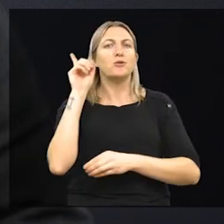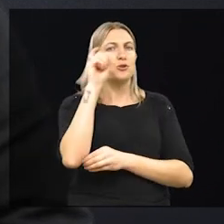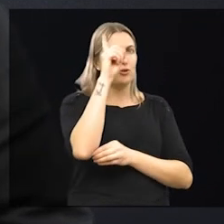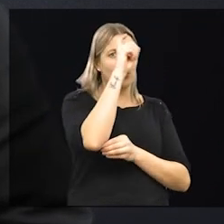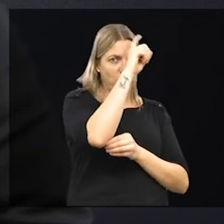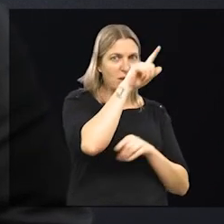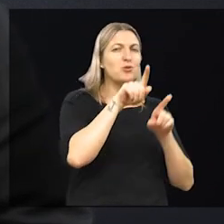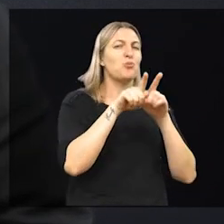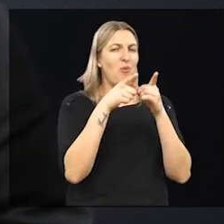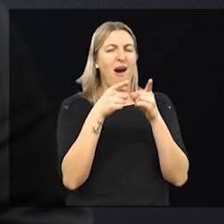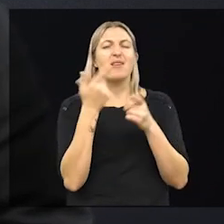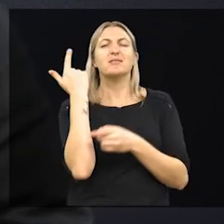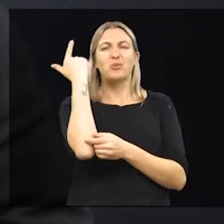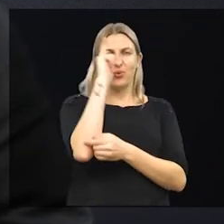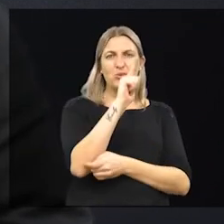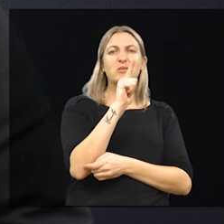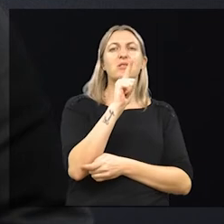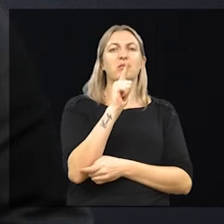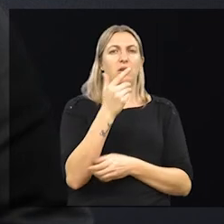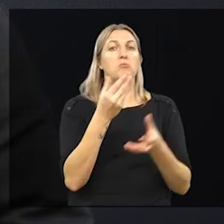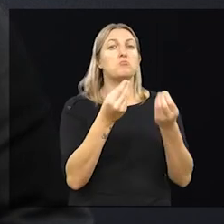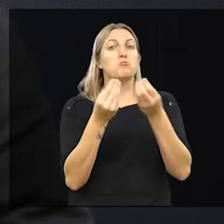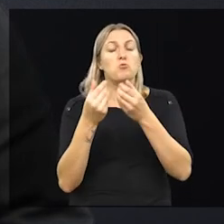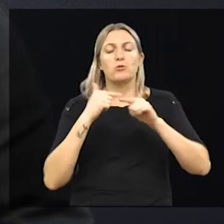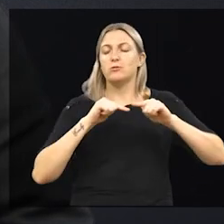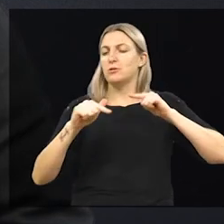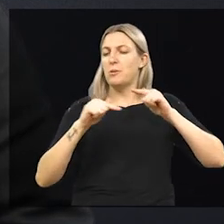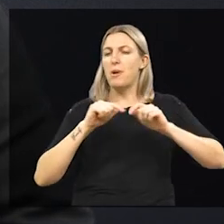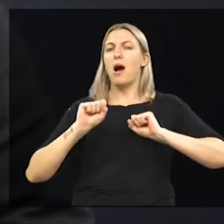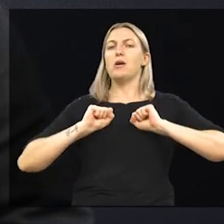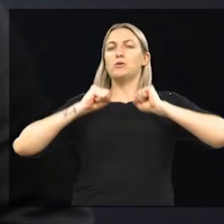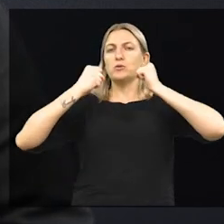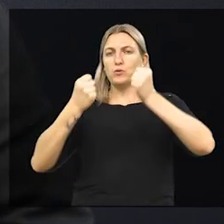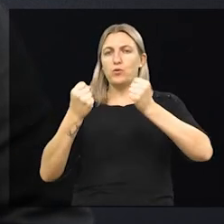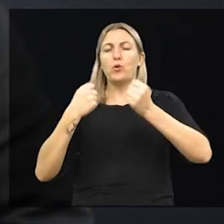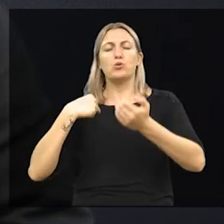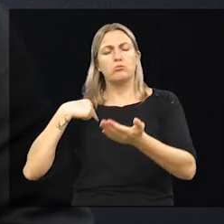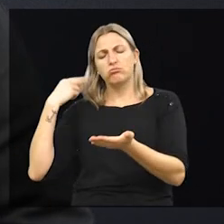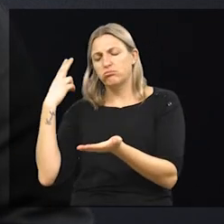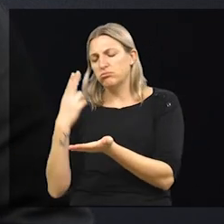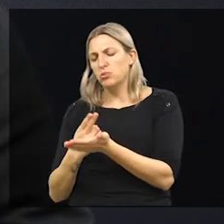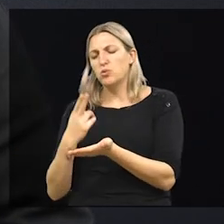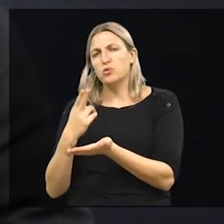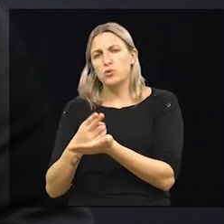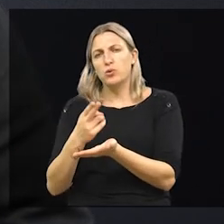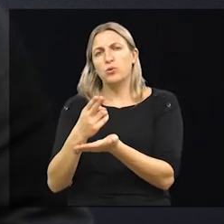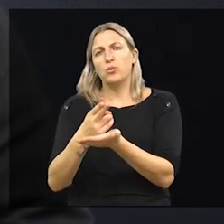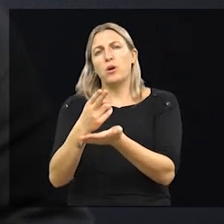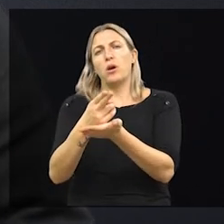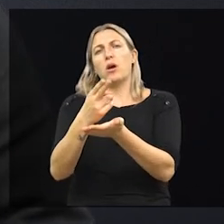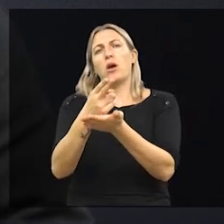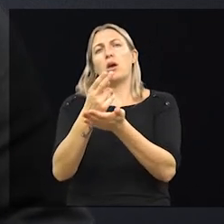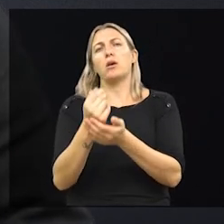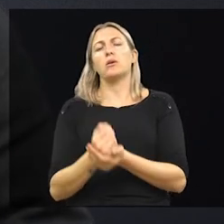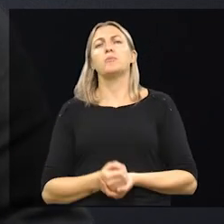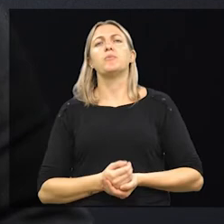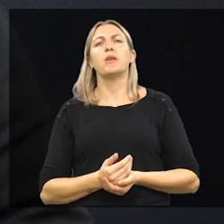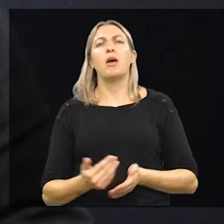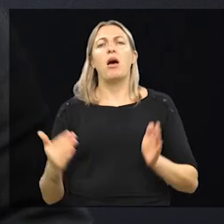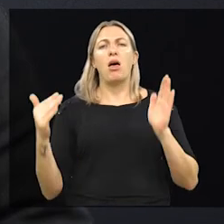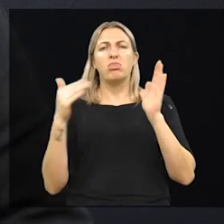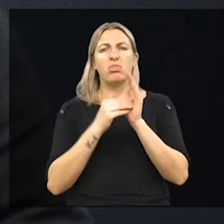emprego e assim fui seguindo até o meio do ano passado que foi de